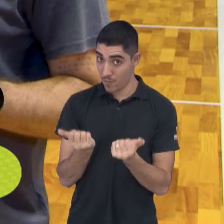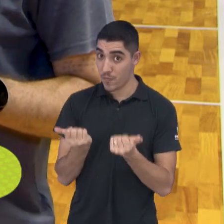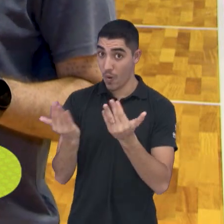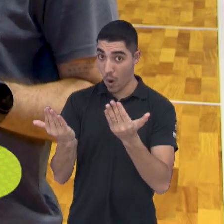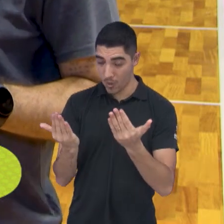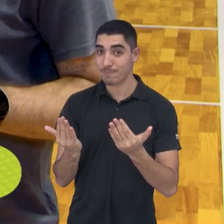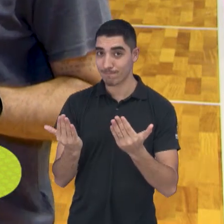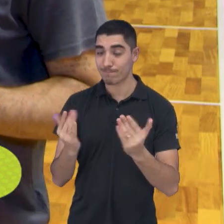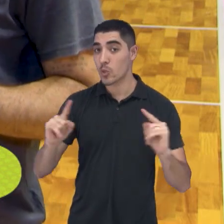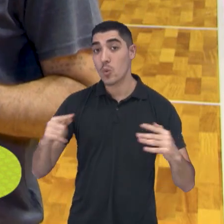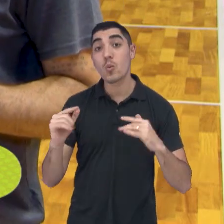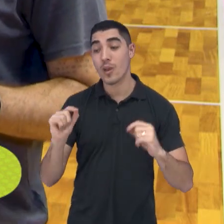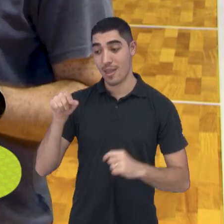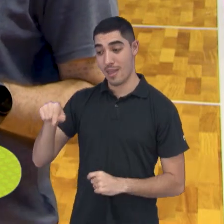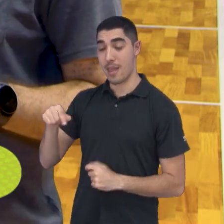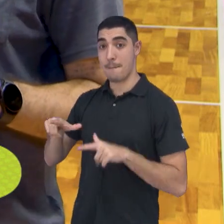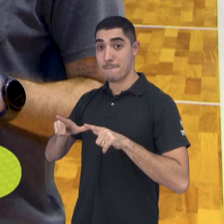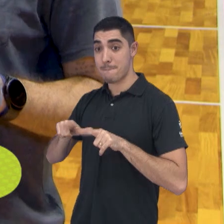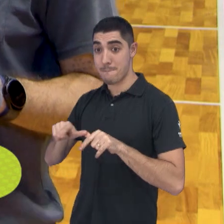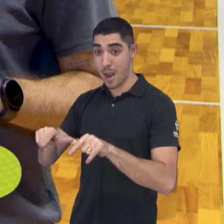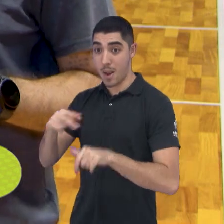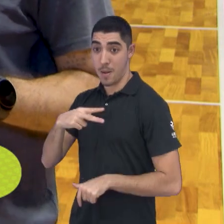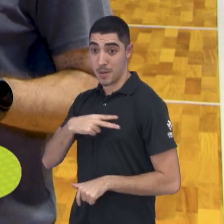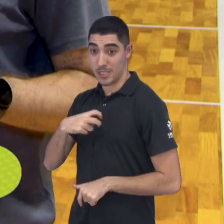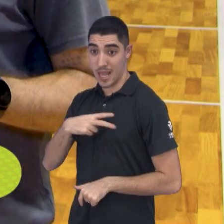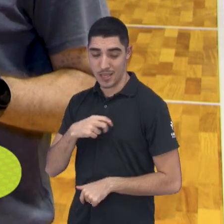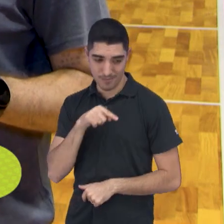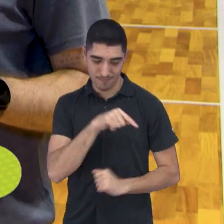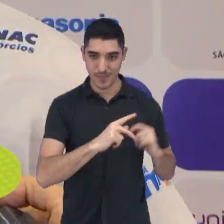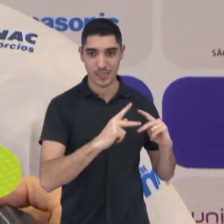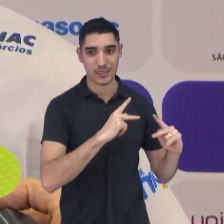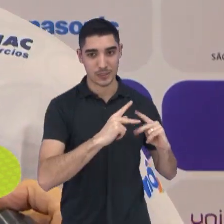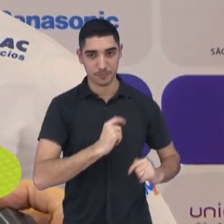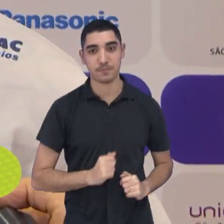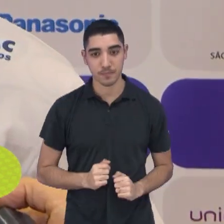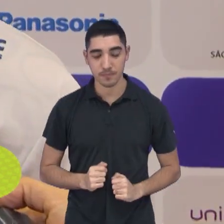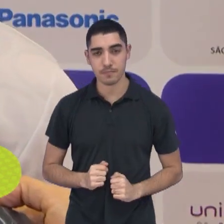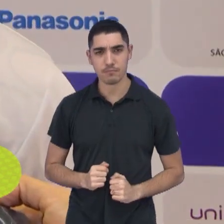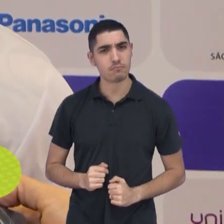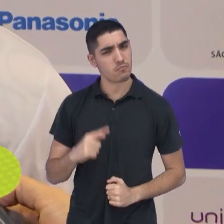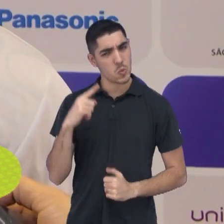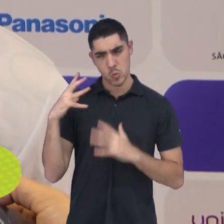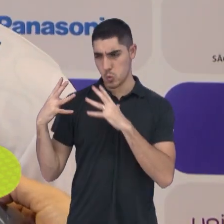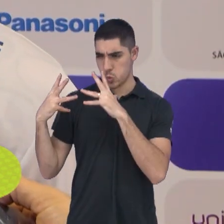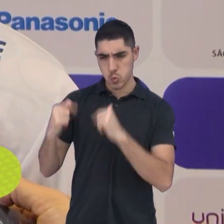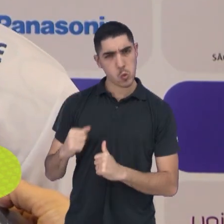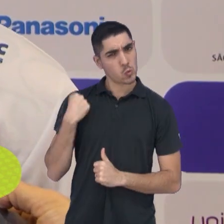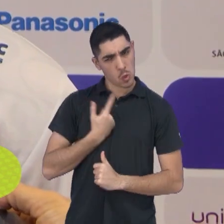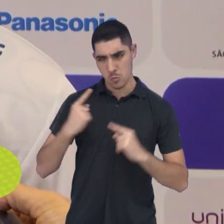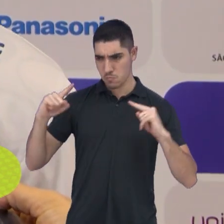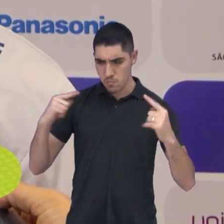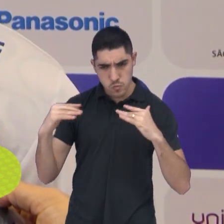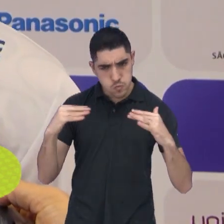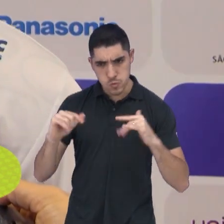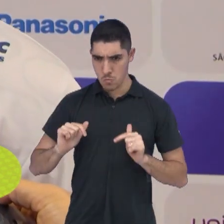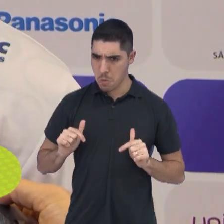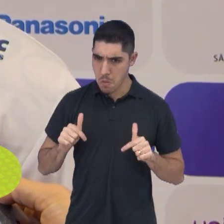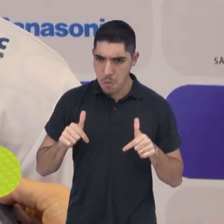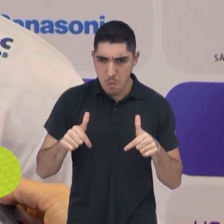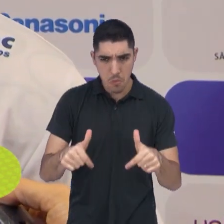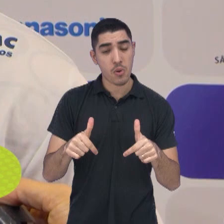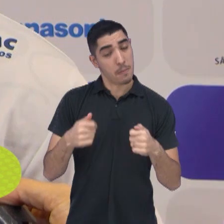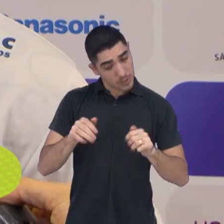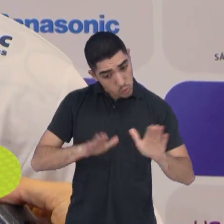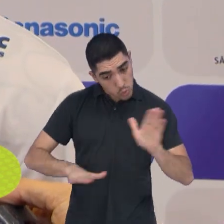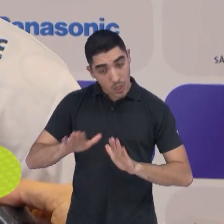casa, contra o SESI Bauru, atual campeão da Superliga. A gente tem que encarar todas as equipes com muito cuidado, né? Tentando fazer o melhor